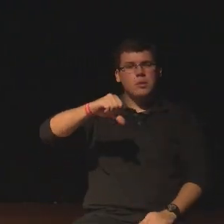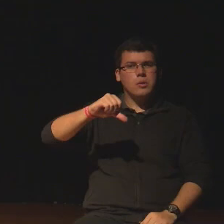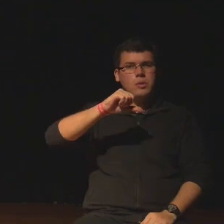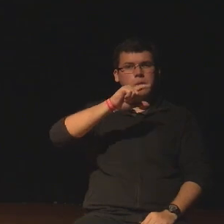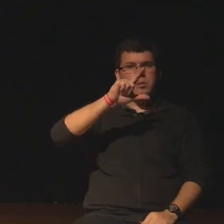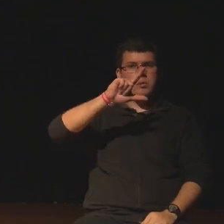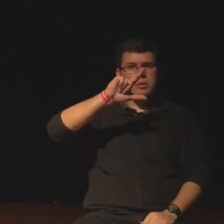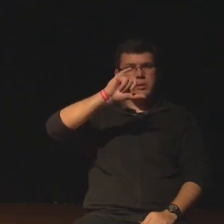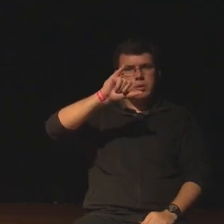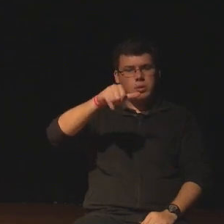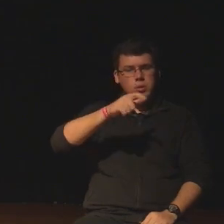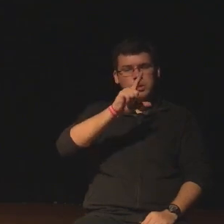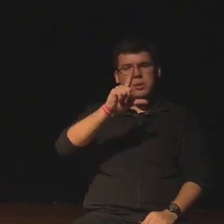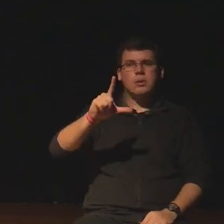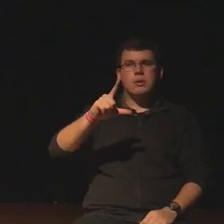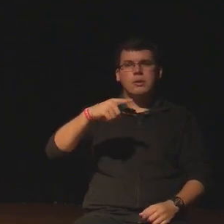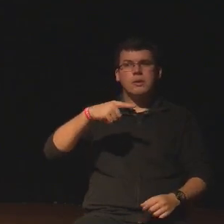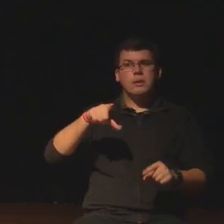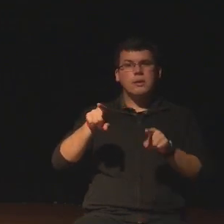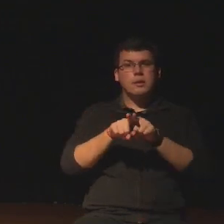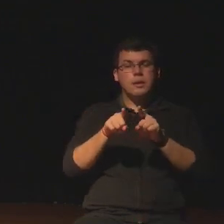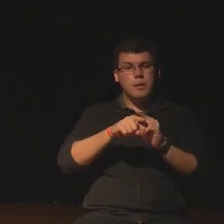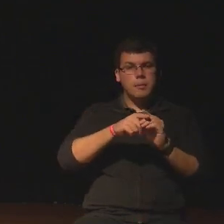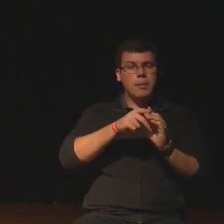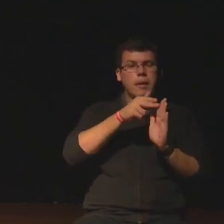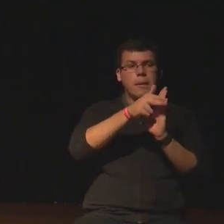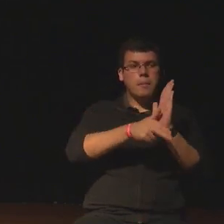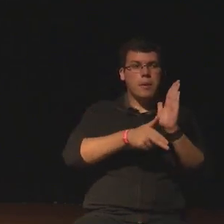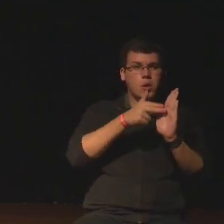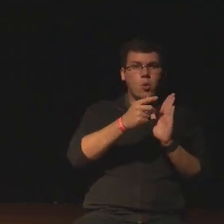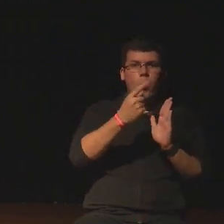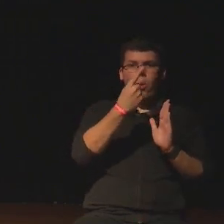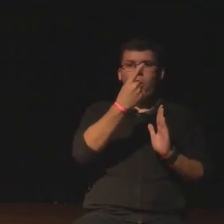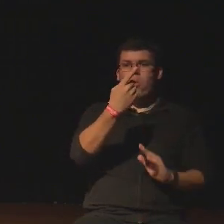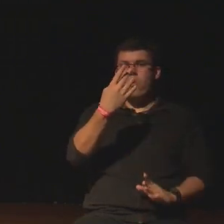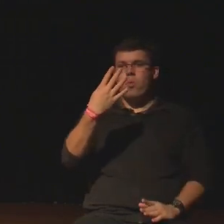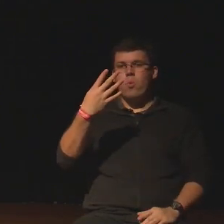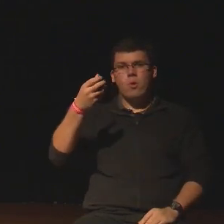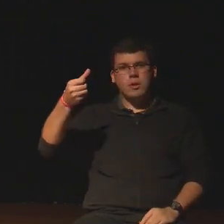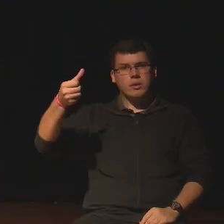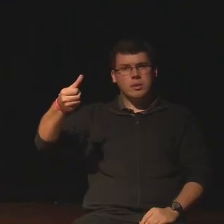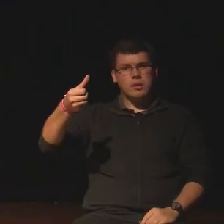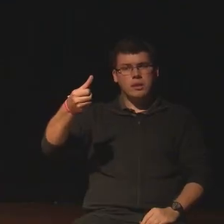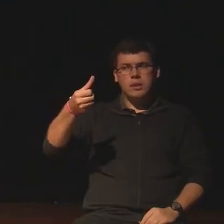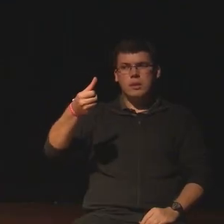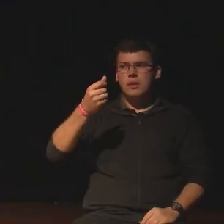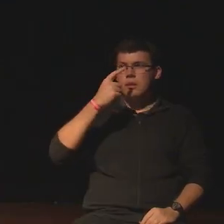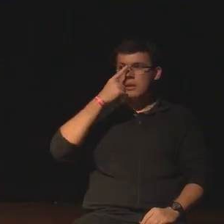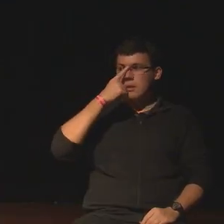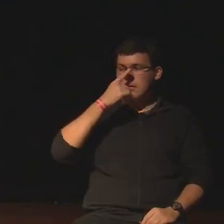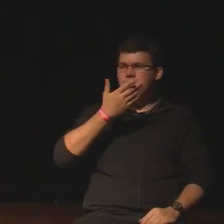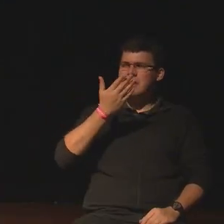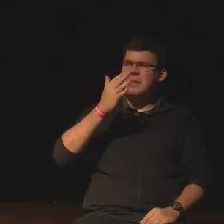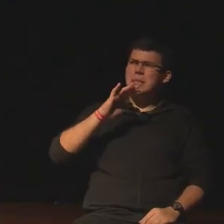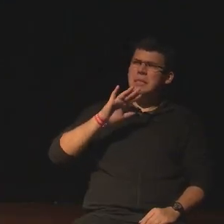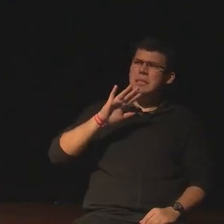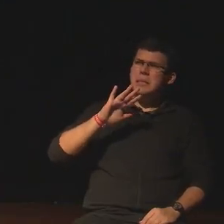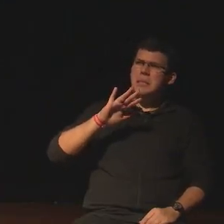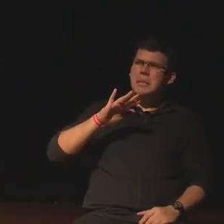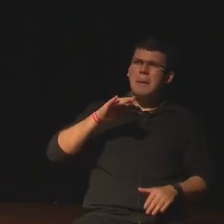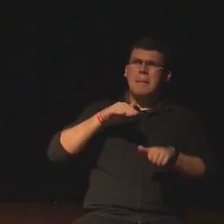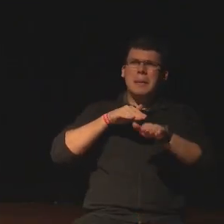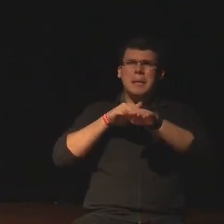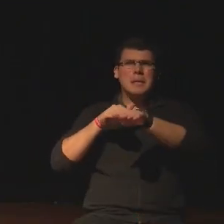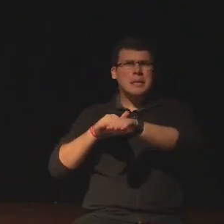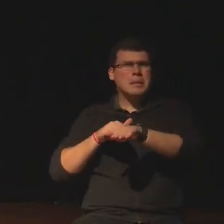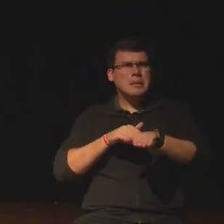as linhas de metrô 1, 4 e a 6, que vai ser inaugurada logo mais. Ah, meu Deus, mas o trânsito aqui, parece que a gente está